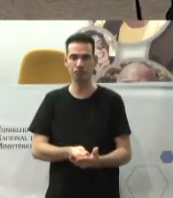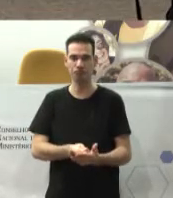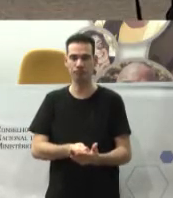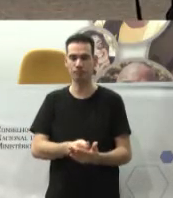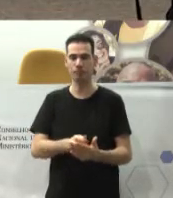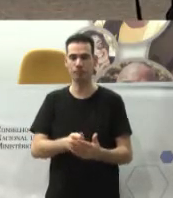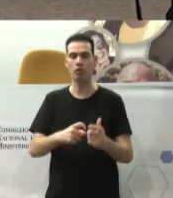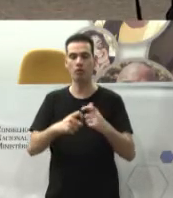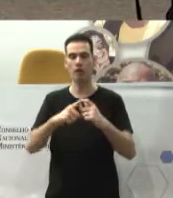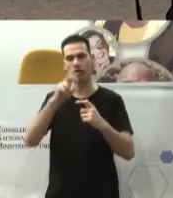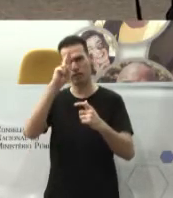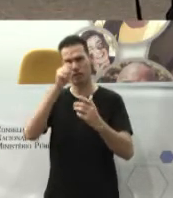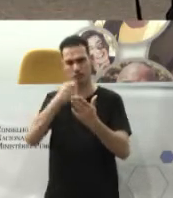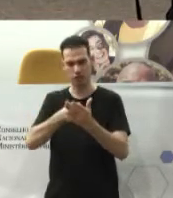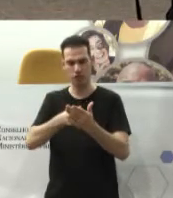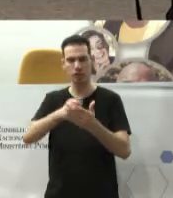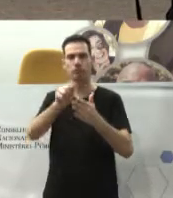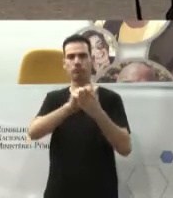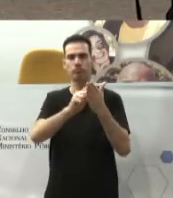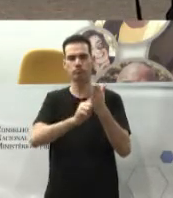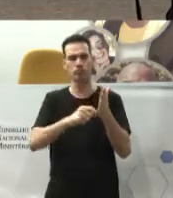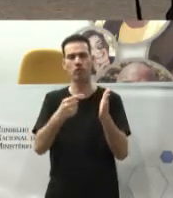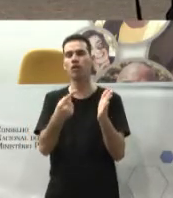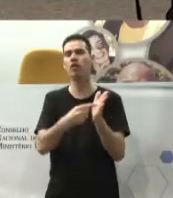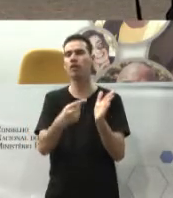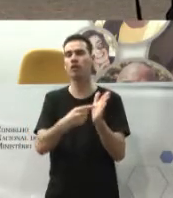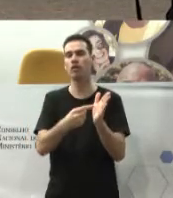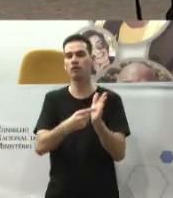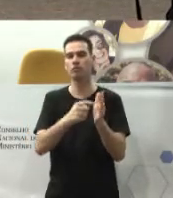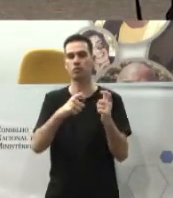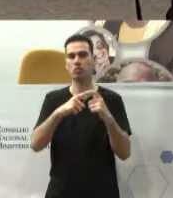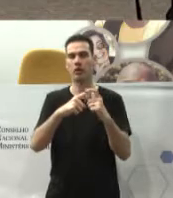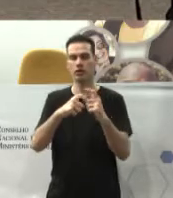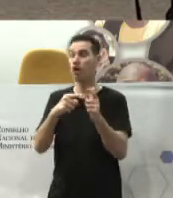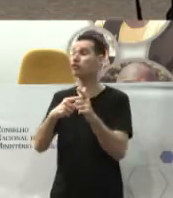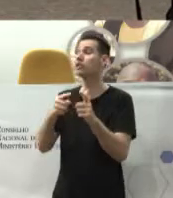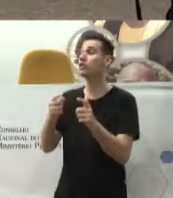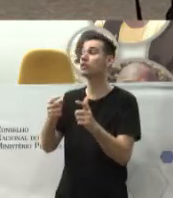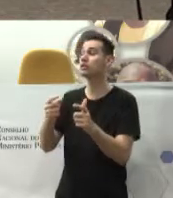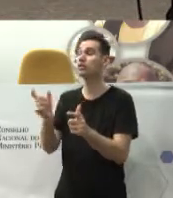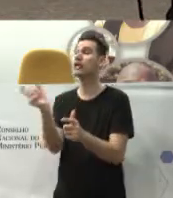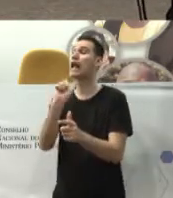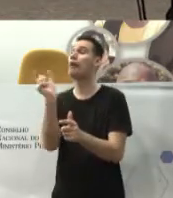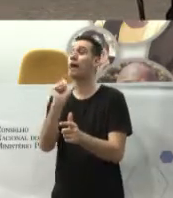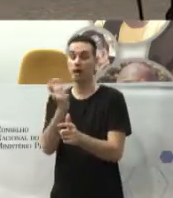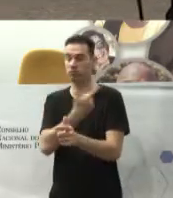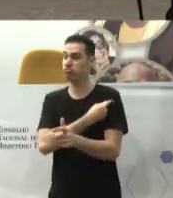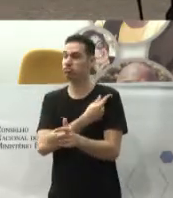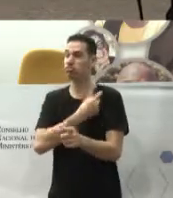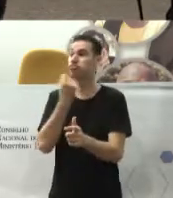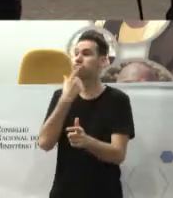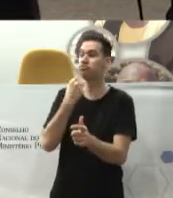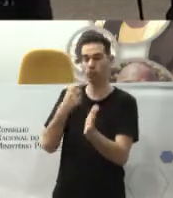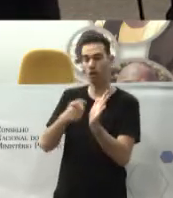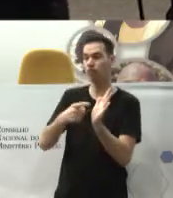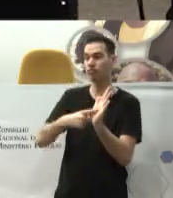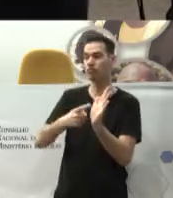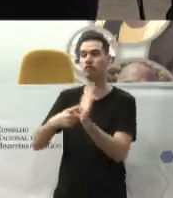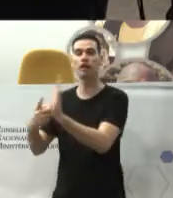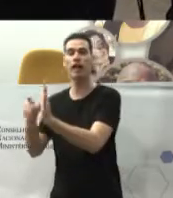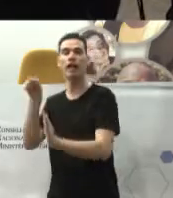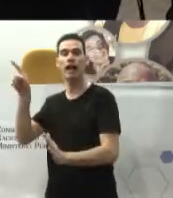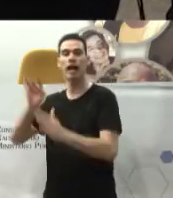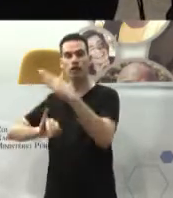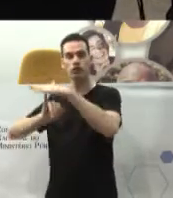determina, prescreve para um paciente um certo medicamento. O NAT ele faz uma verificação e